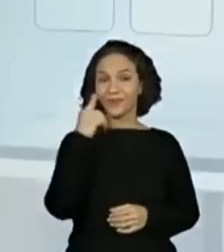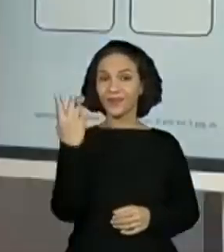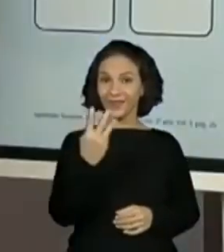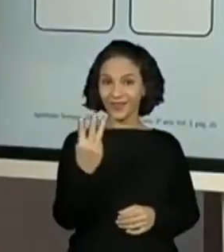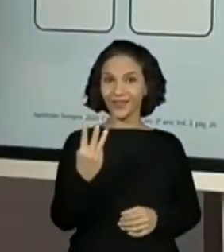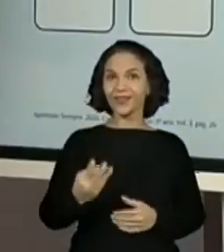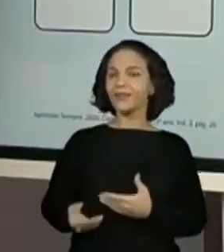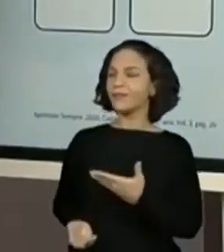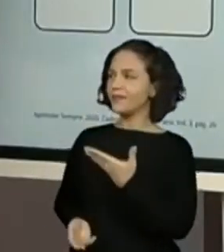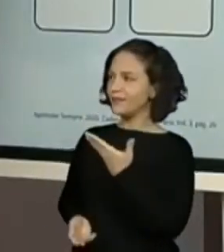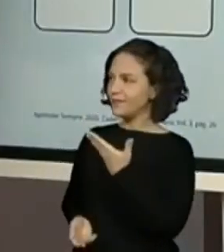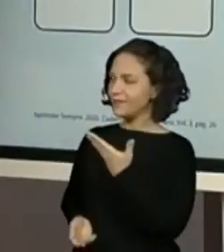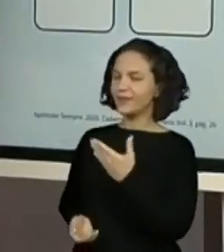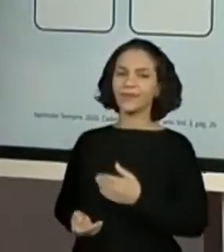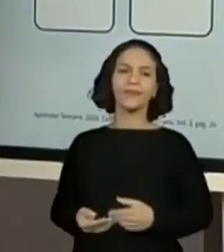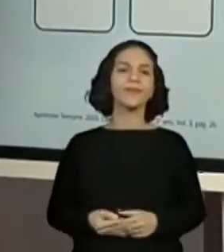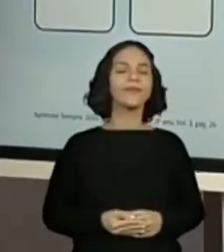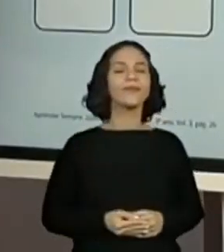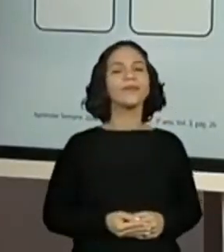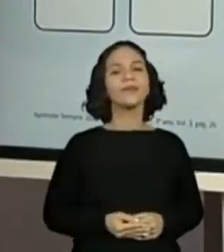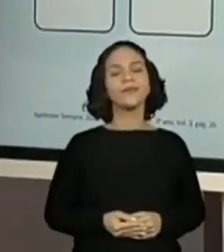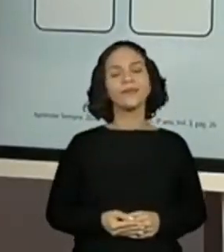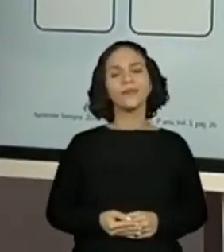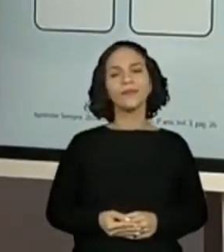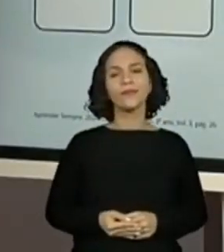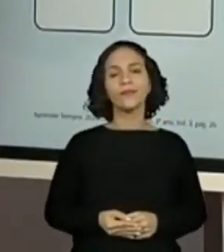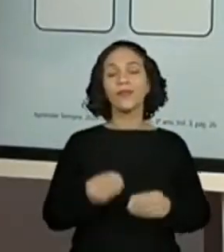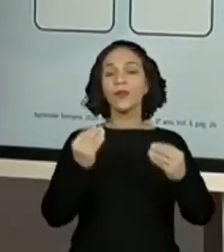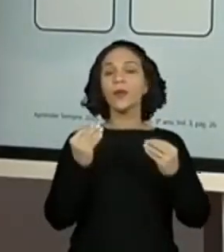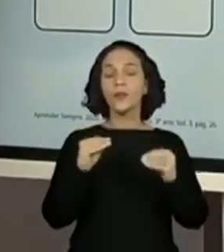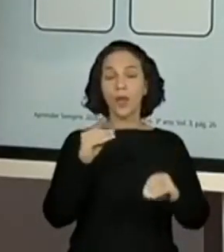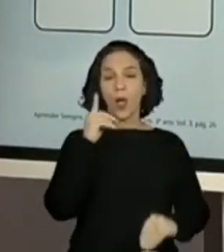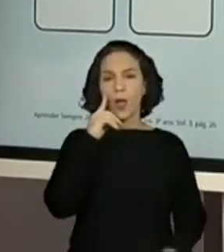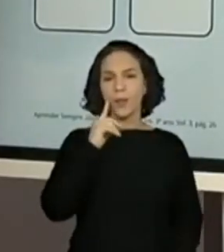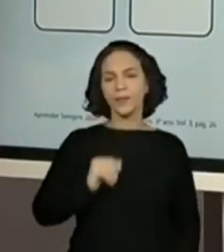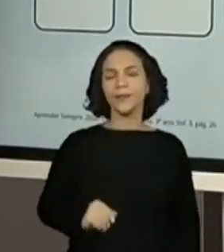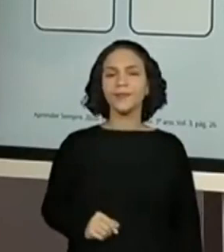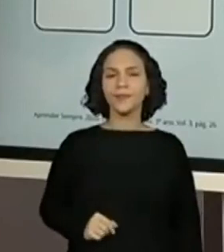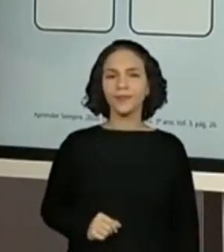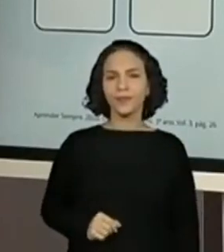Nesse terceiro quadrinho ou na terceira linha do caderno, vocês vão escrever o número